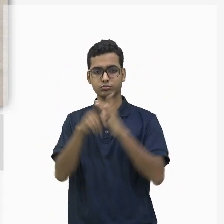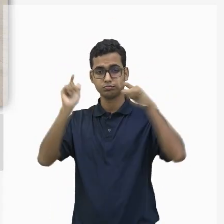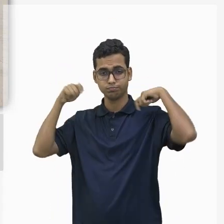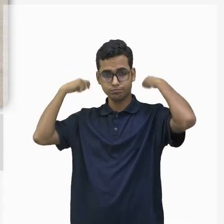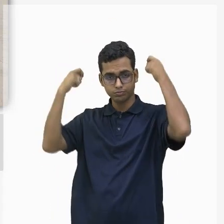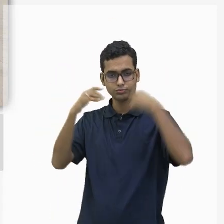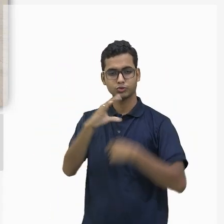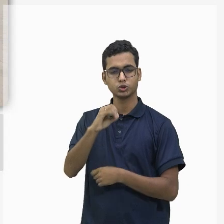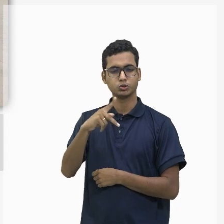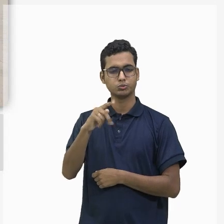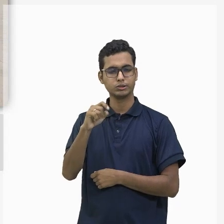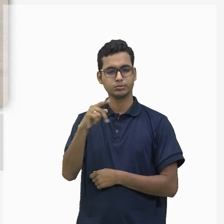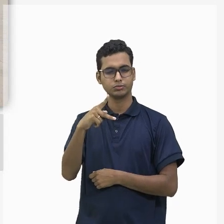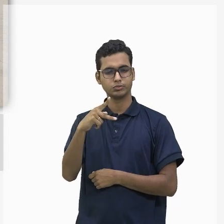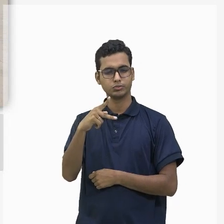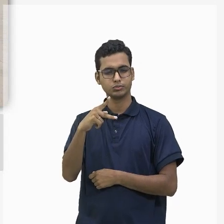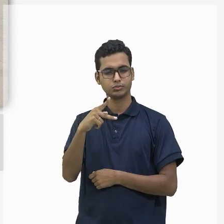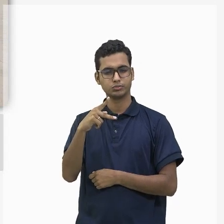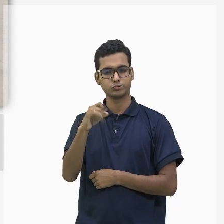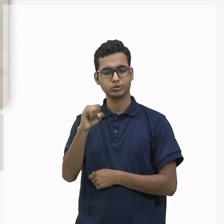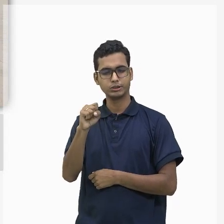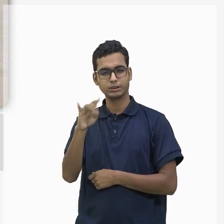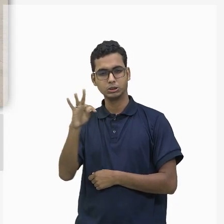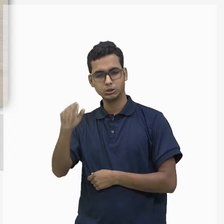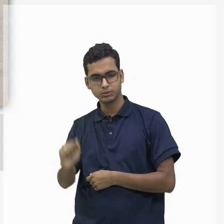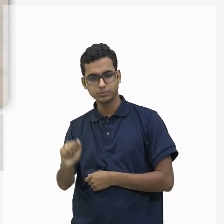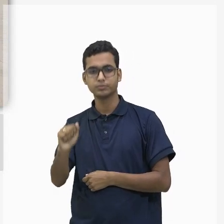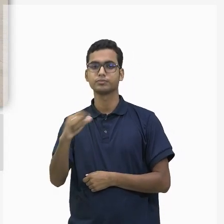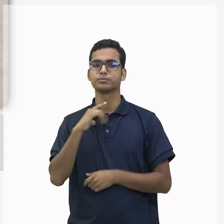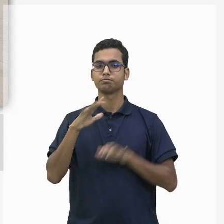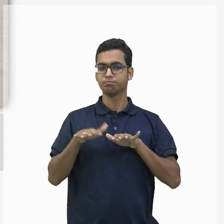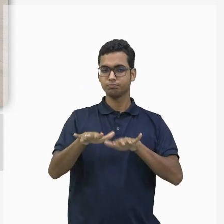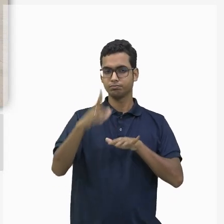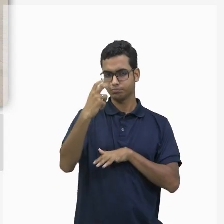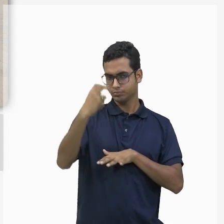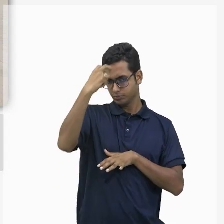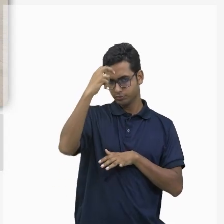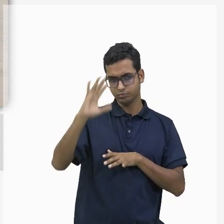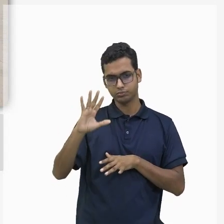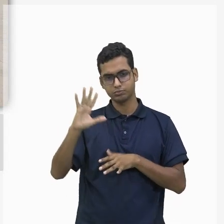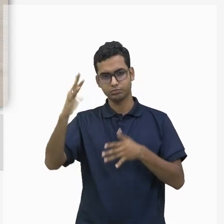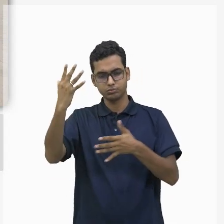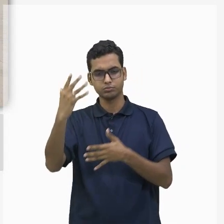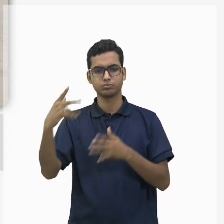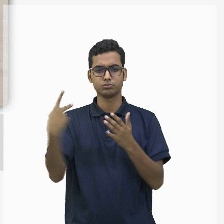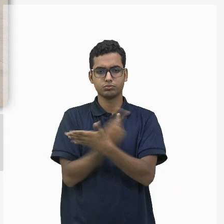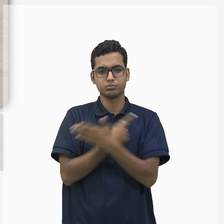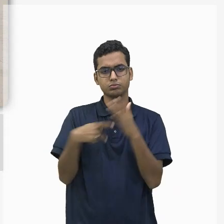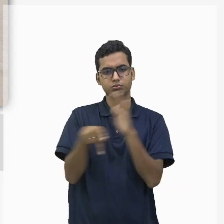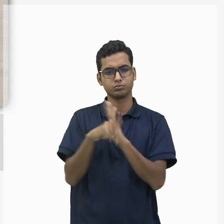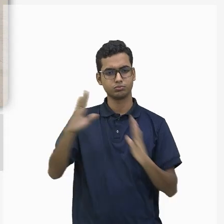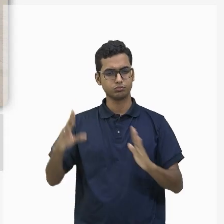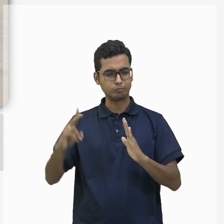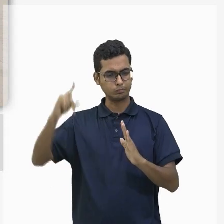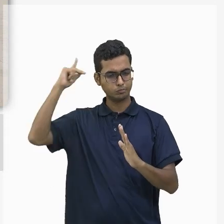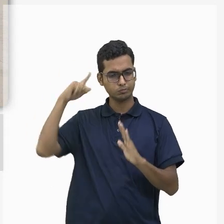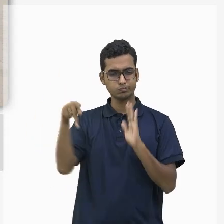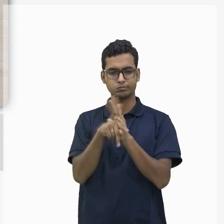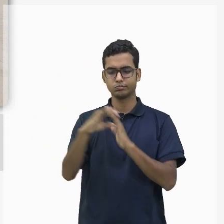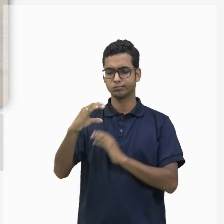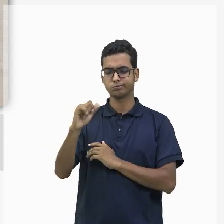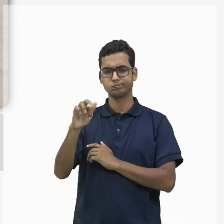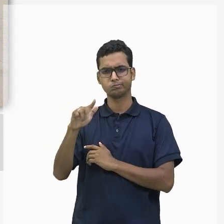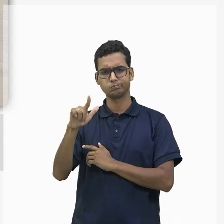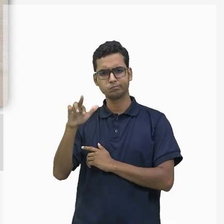copistas. Todo esse movimento cultural ocorrido na época de Carlos Magno ficou conhecido historicamente, então, como